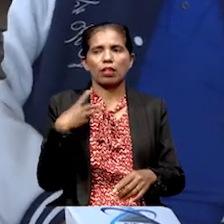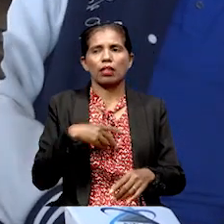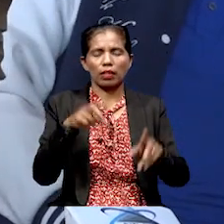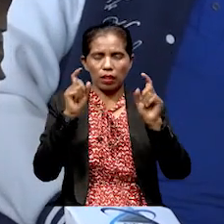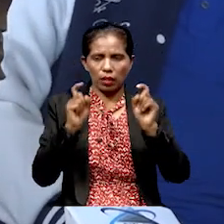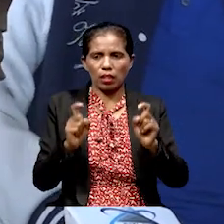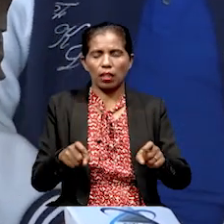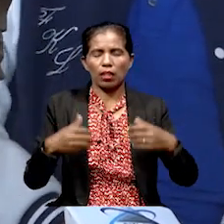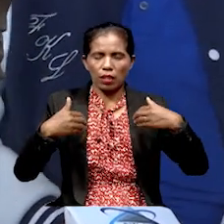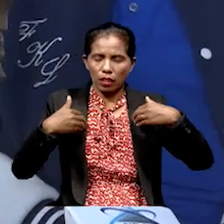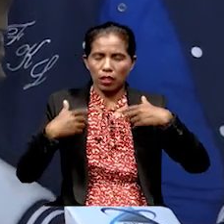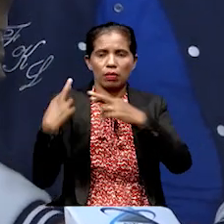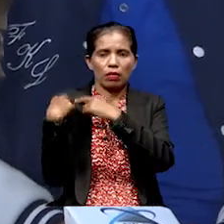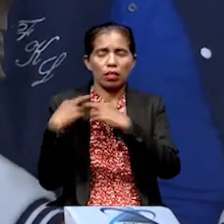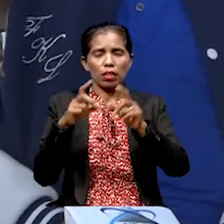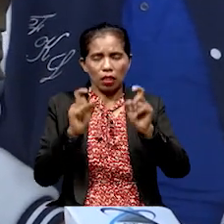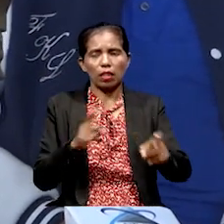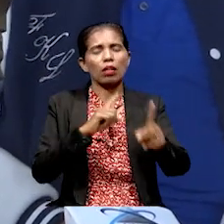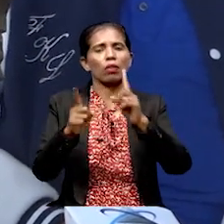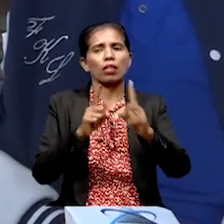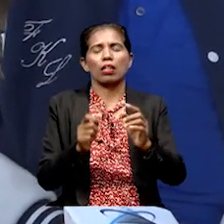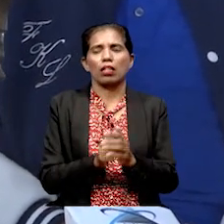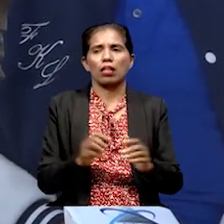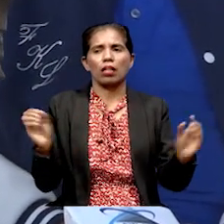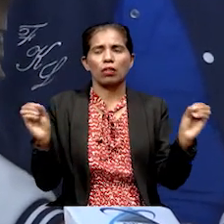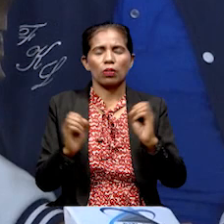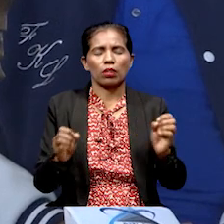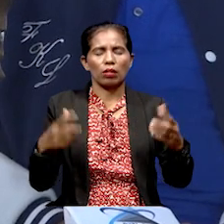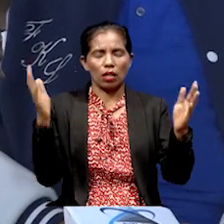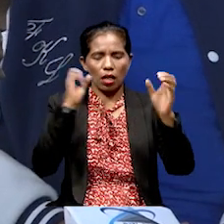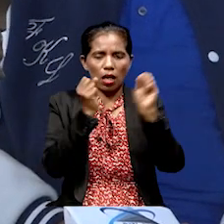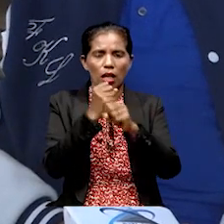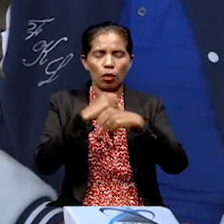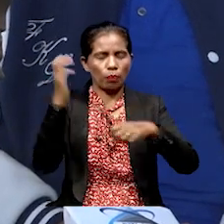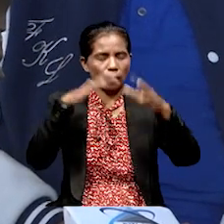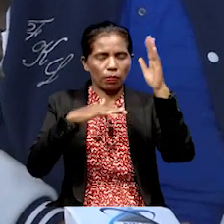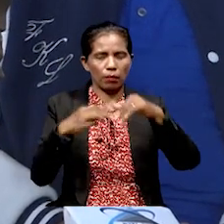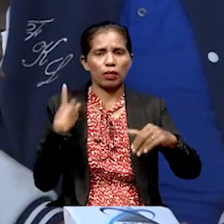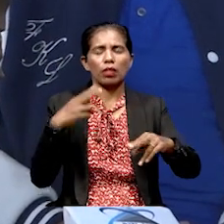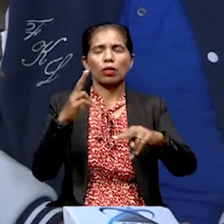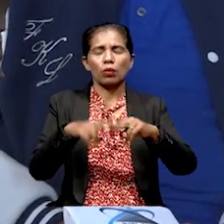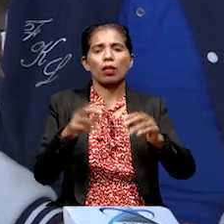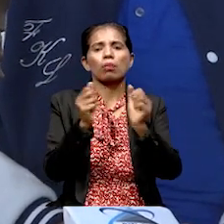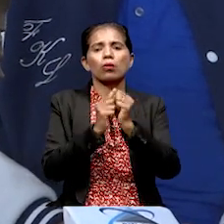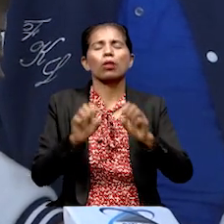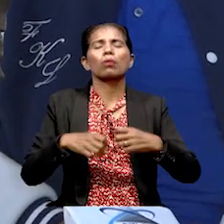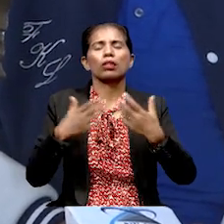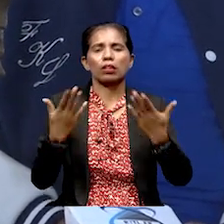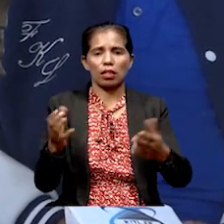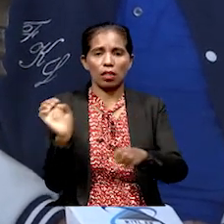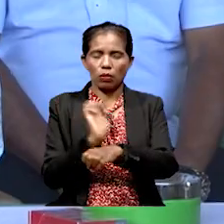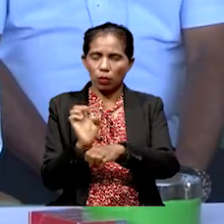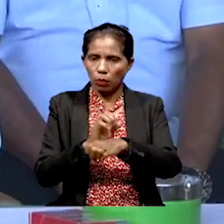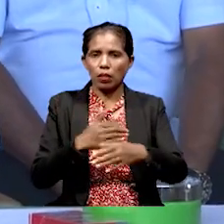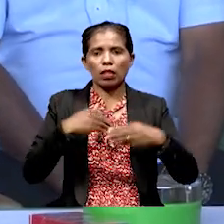obrigação, ainda tem que unir lá também. Lá hoje tu ataca mal, lá ainda tu há muito crer com essa economia, né, tem que